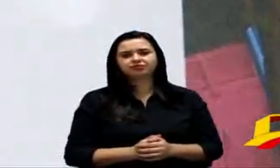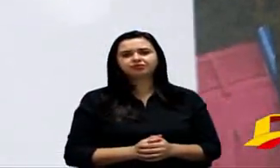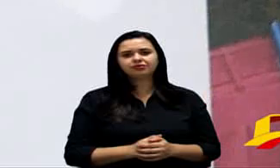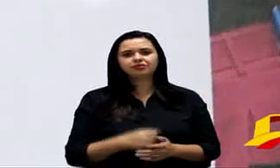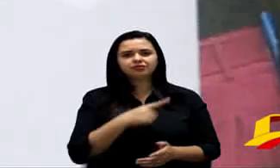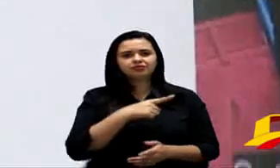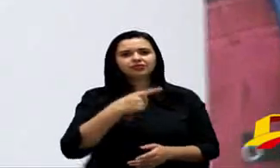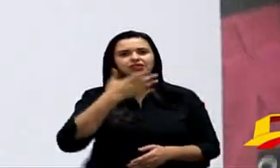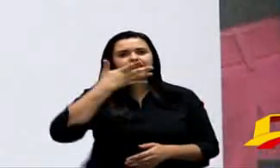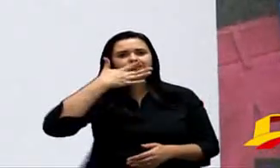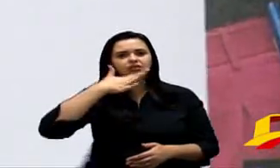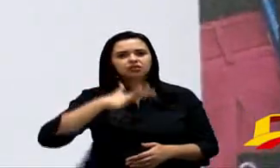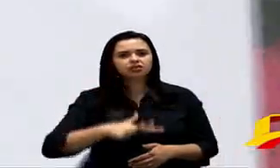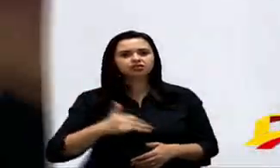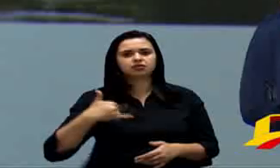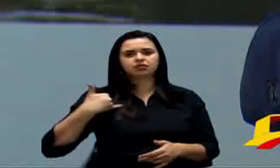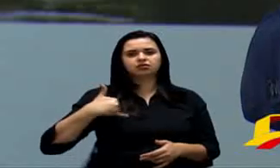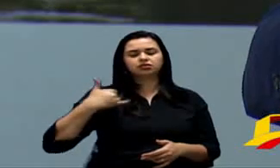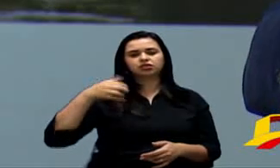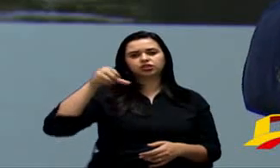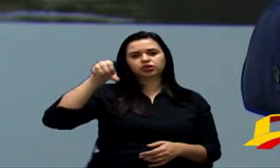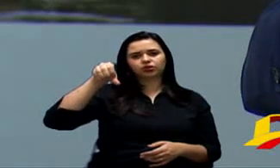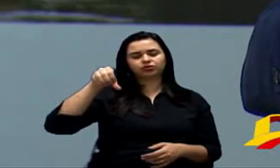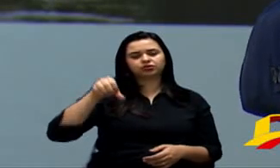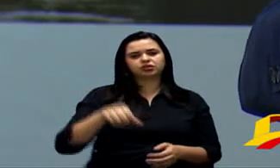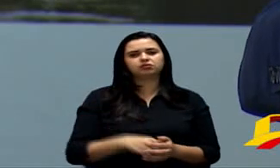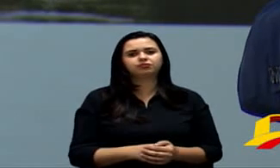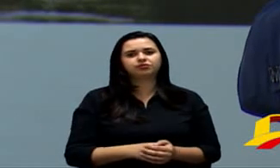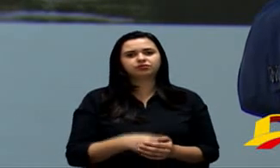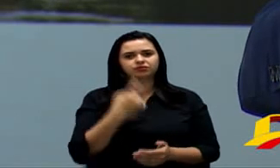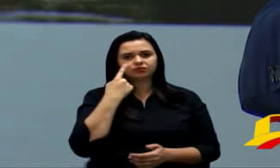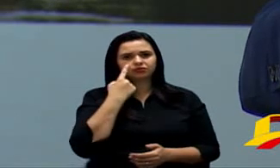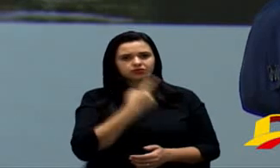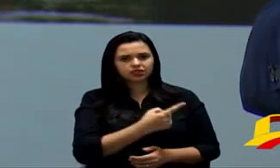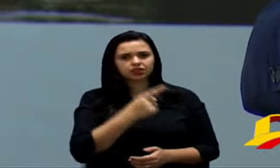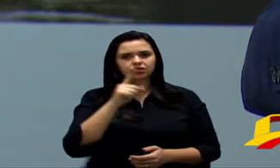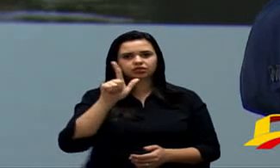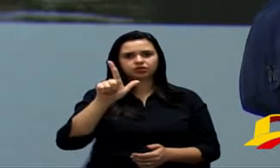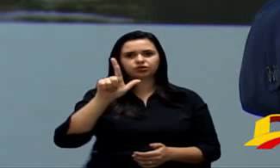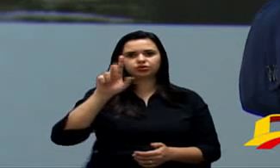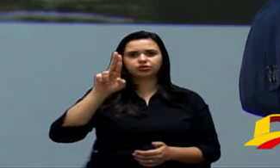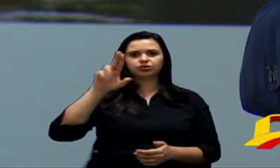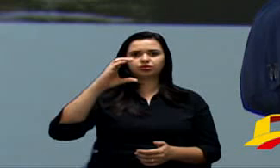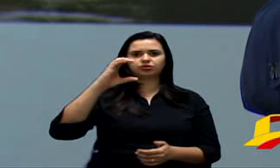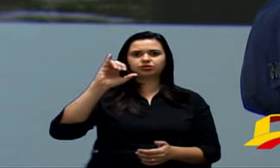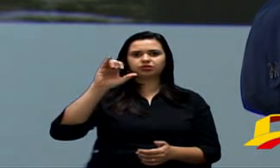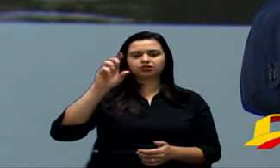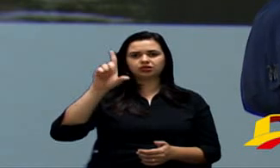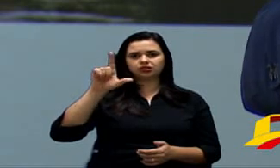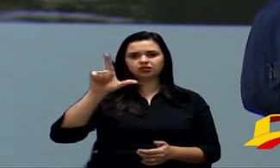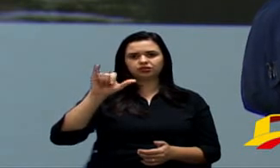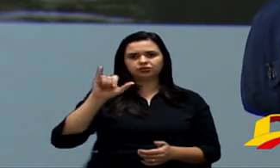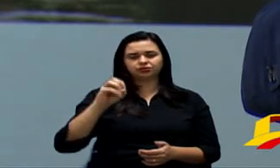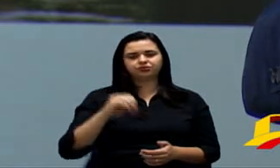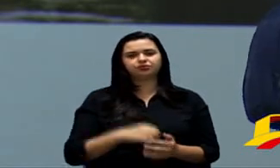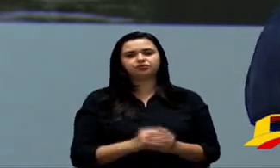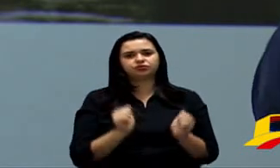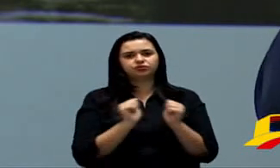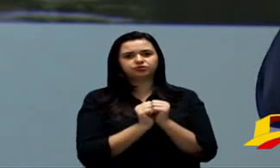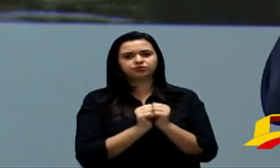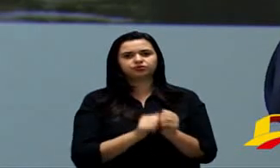tá? Ajudou a trazer para Sorocaba. Aí está o Lucílio junto com ele. E foi feito algumas outras reportagens com